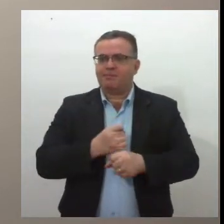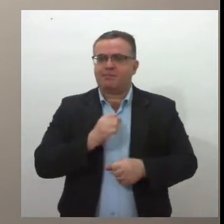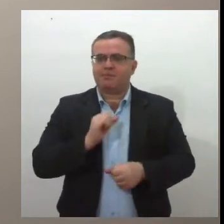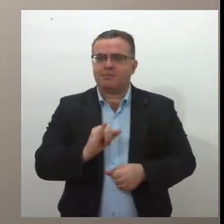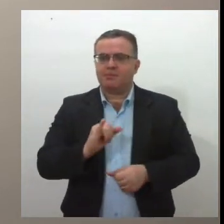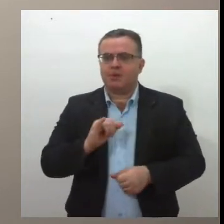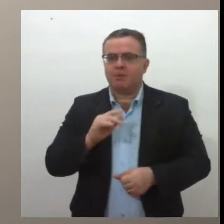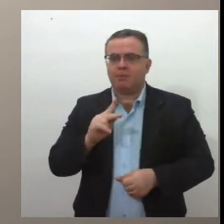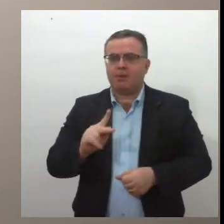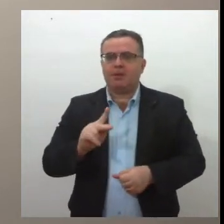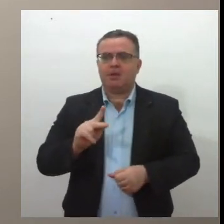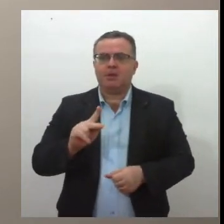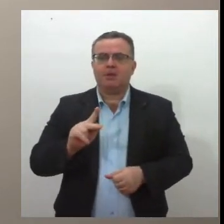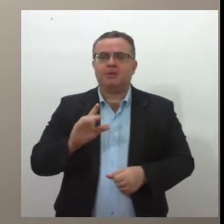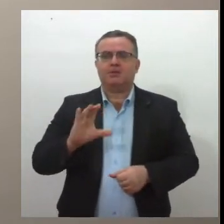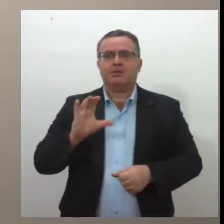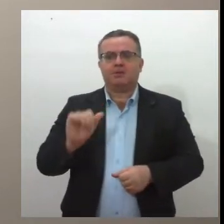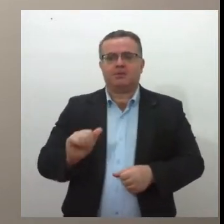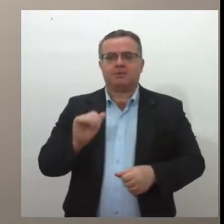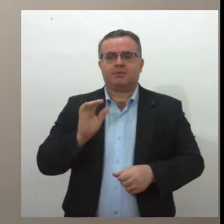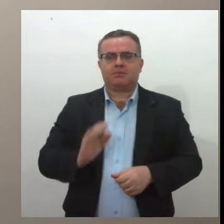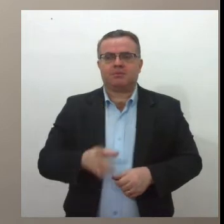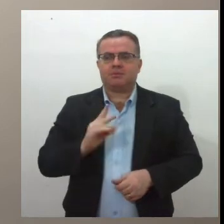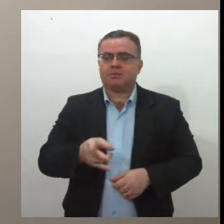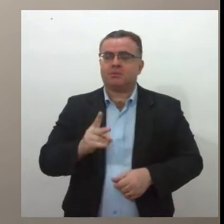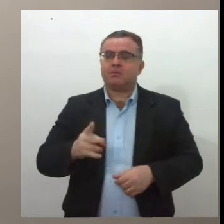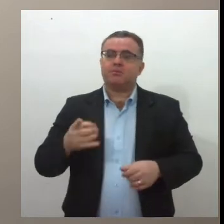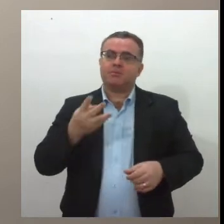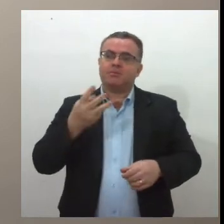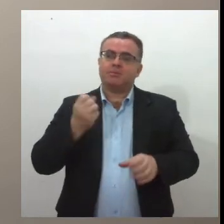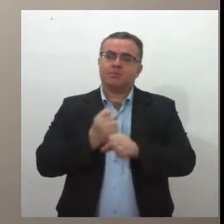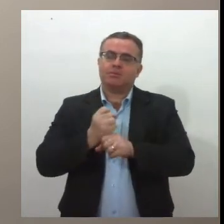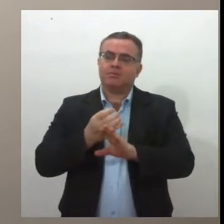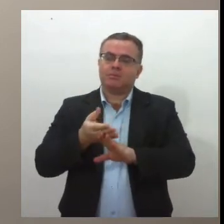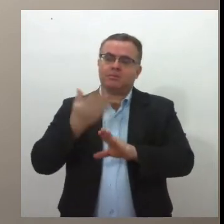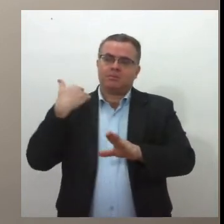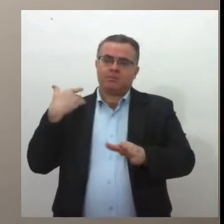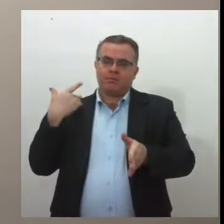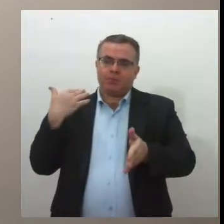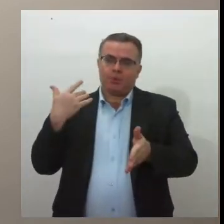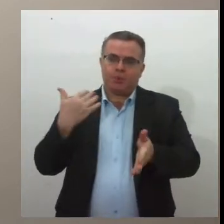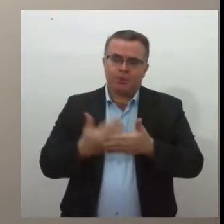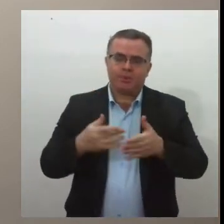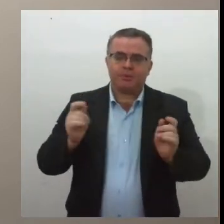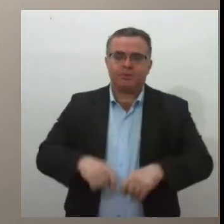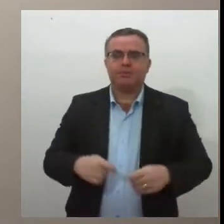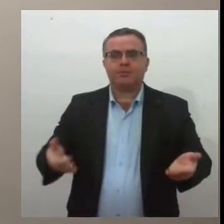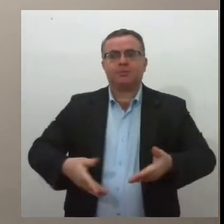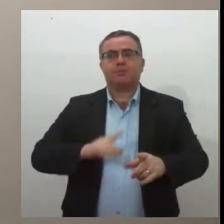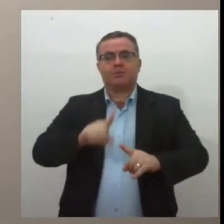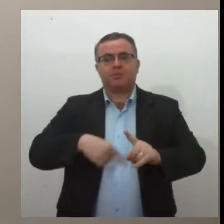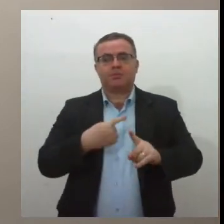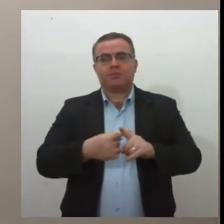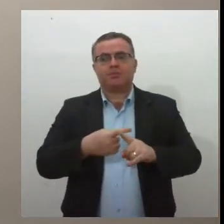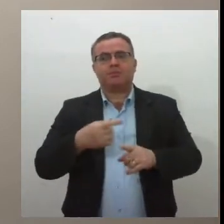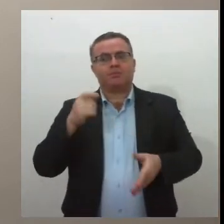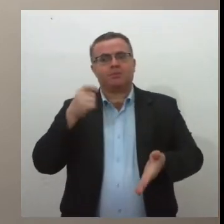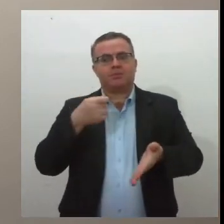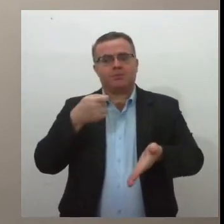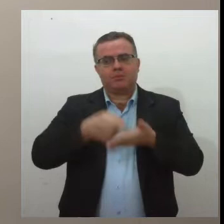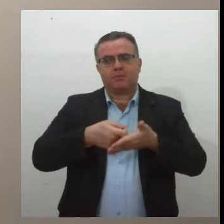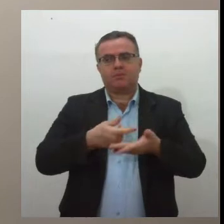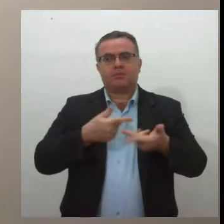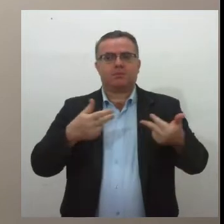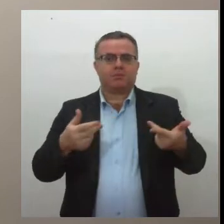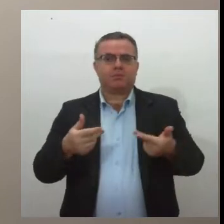o índice mais alto registrado dos últimos 25, 30 anos, e para além disso, também agora o aumento da taxa Selic, que é uma política monetária que o